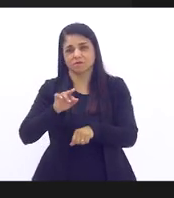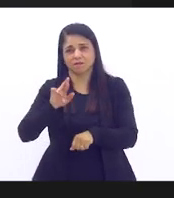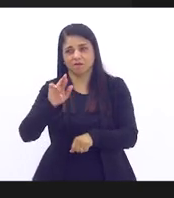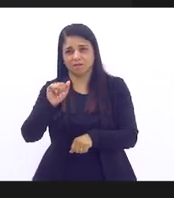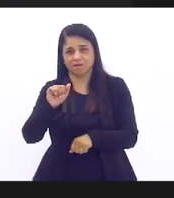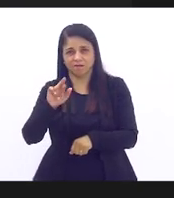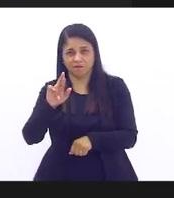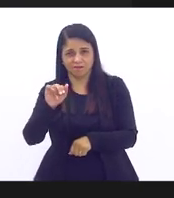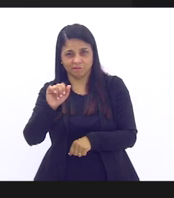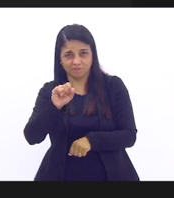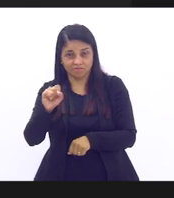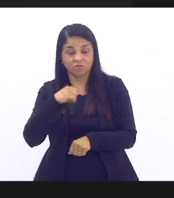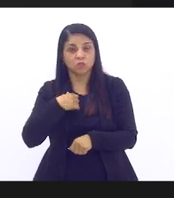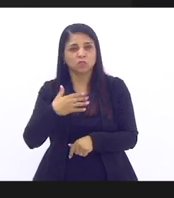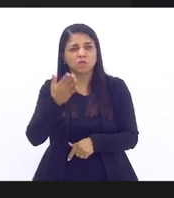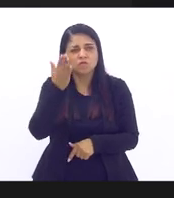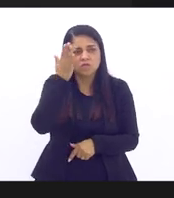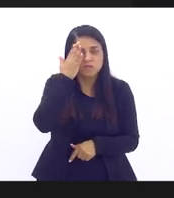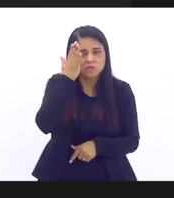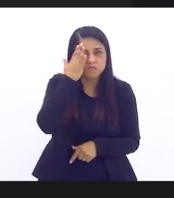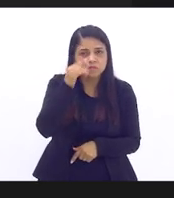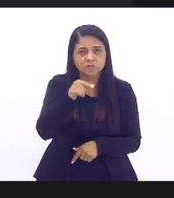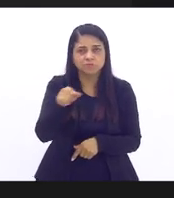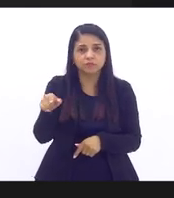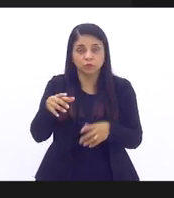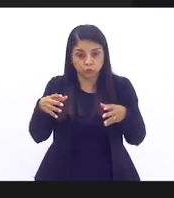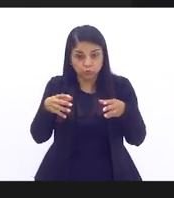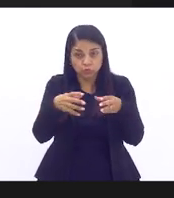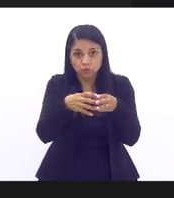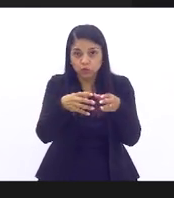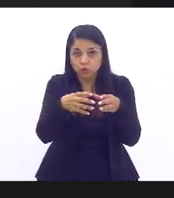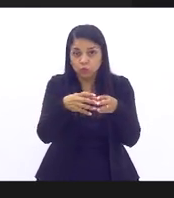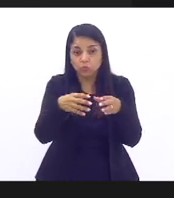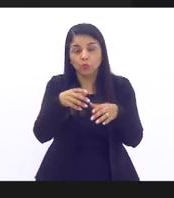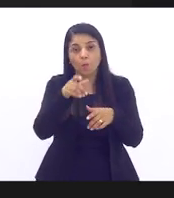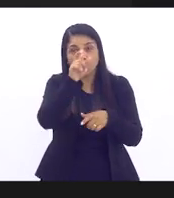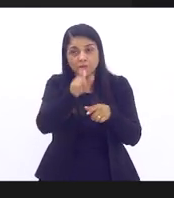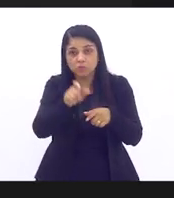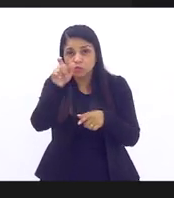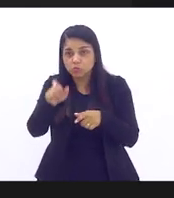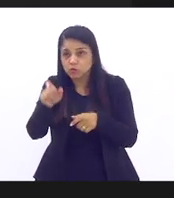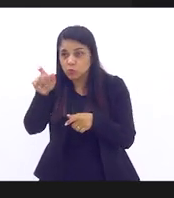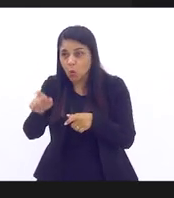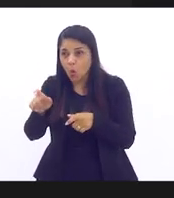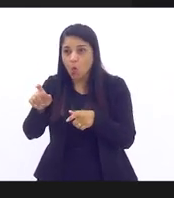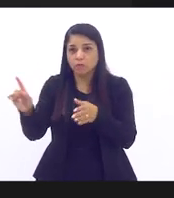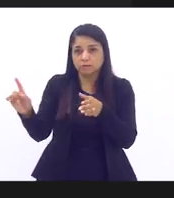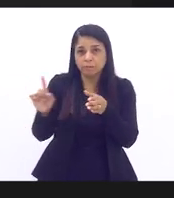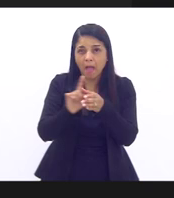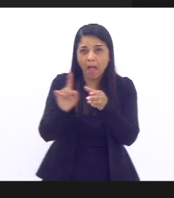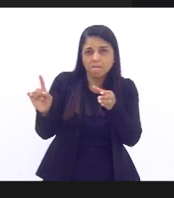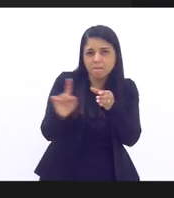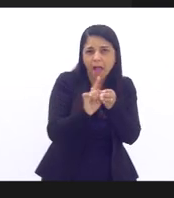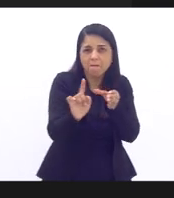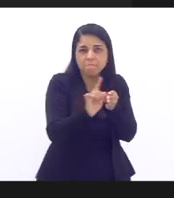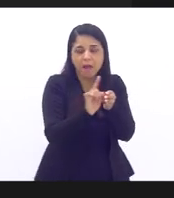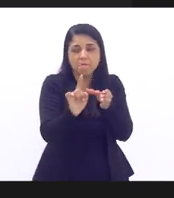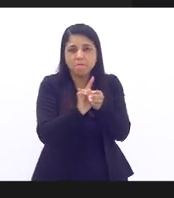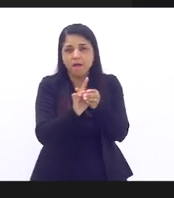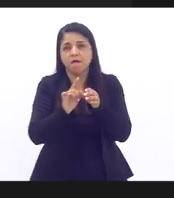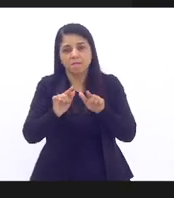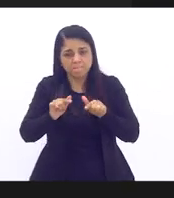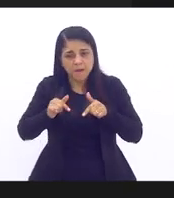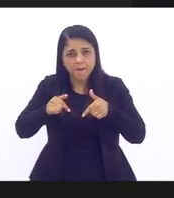que havia toda essa comitiva toda Estas pessoas envolvidas nesta causa tão nobre eu